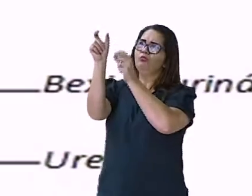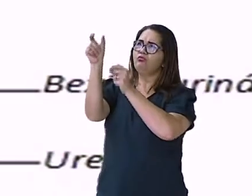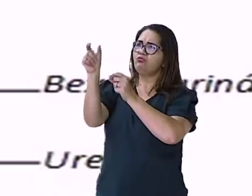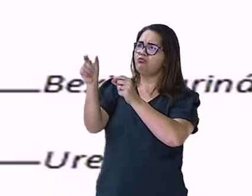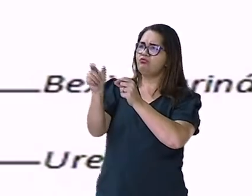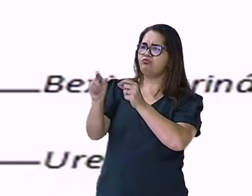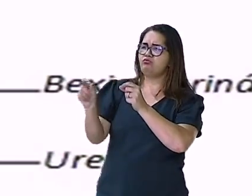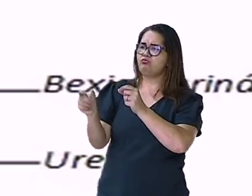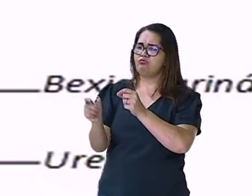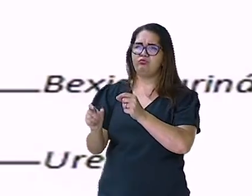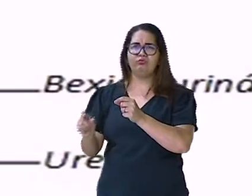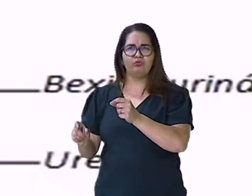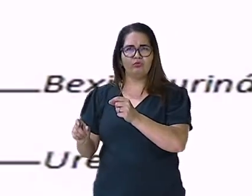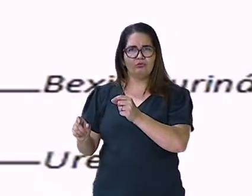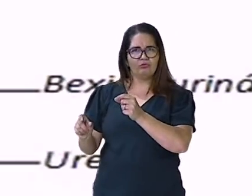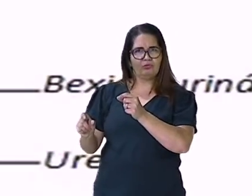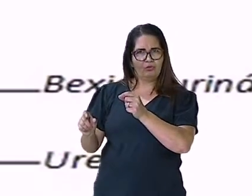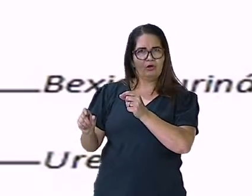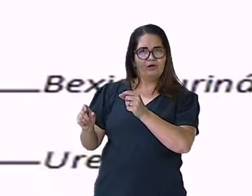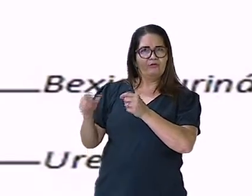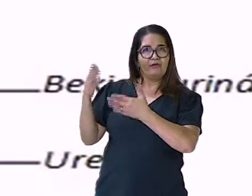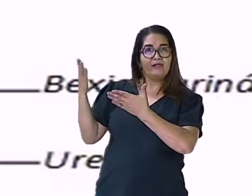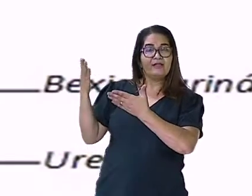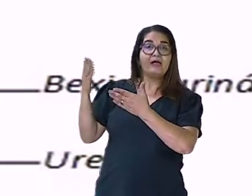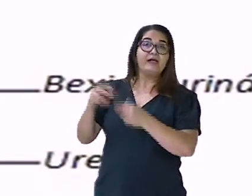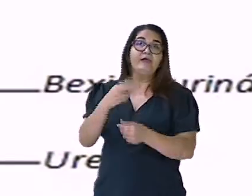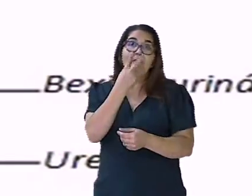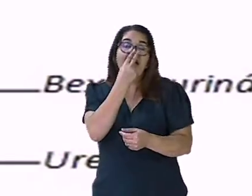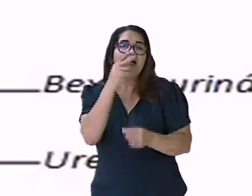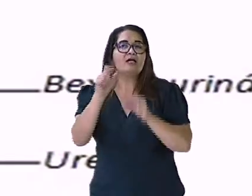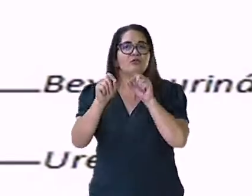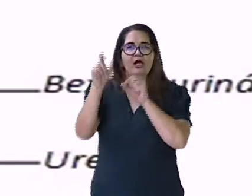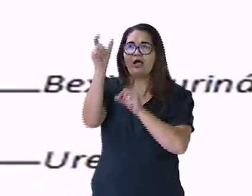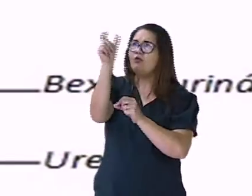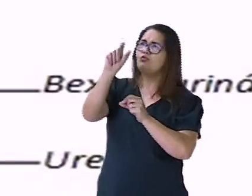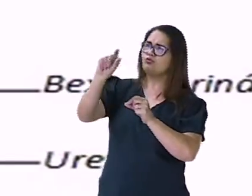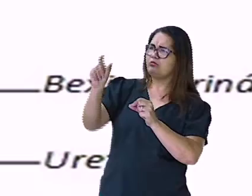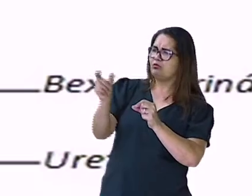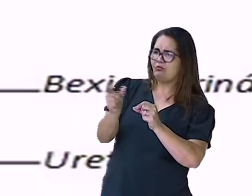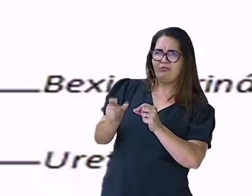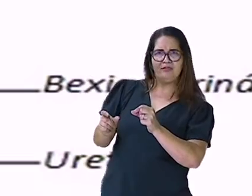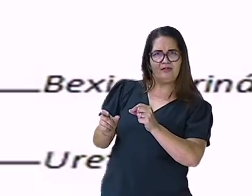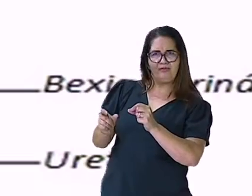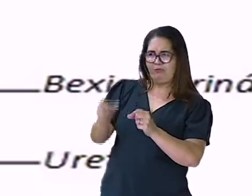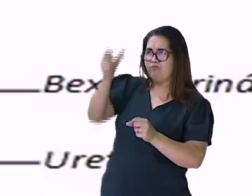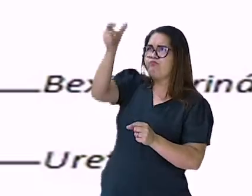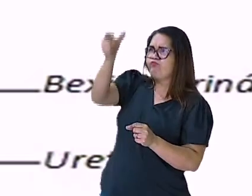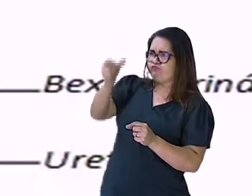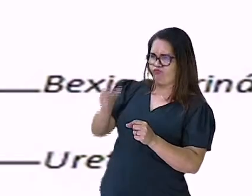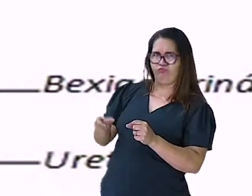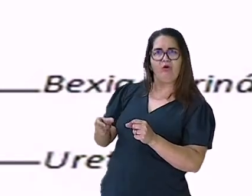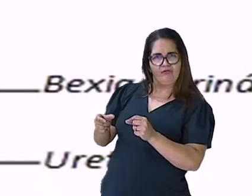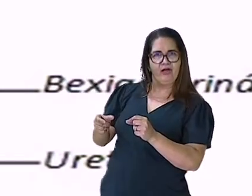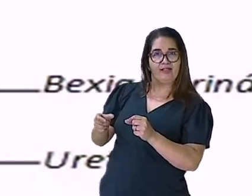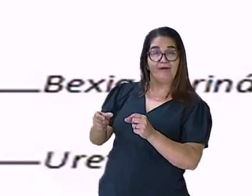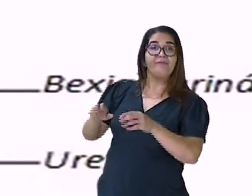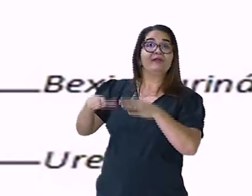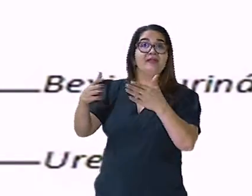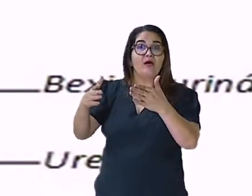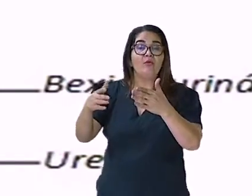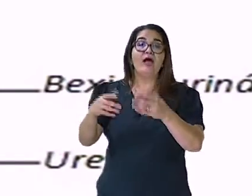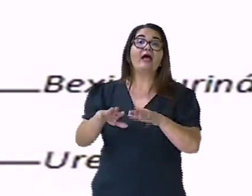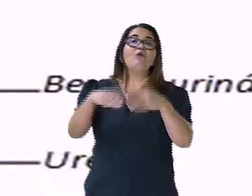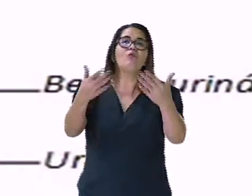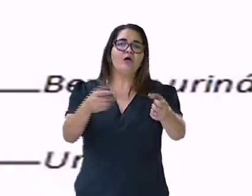que é chamado de alça de Rayleigh, e por fim, um ducto coletor. O sangue que chega lá